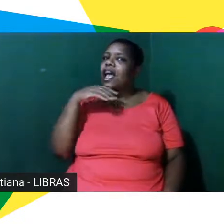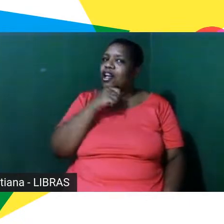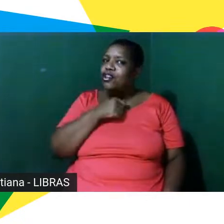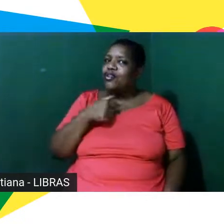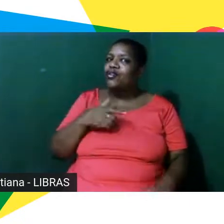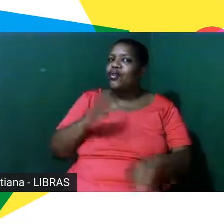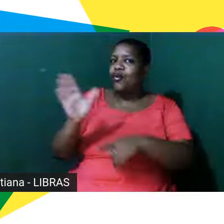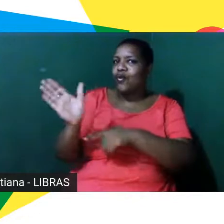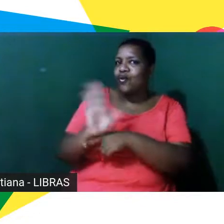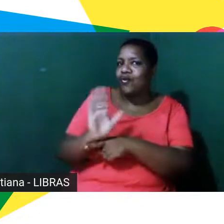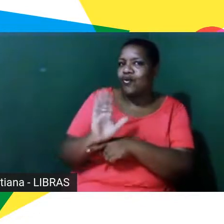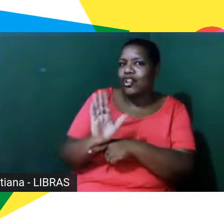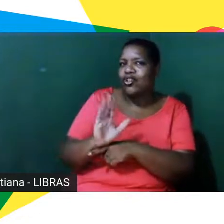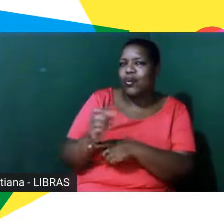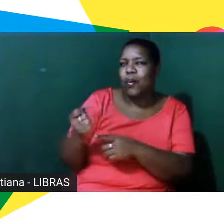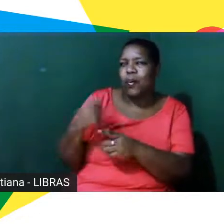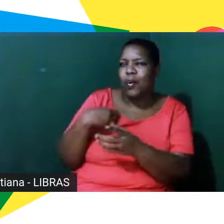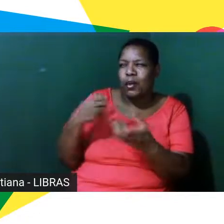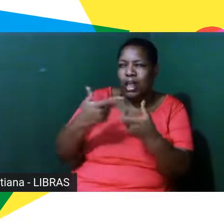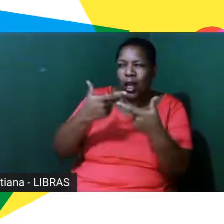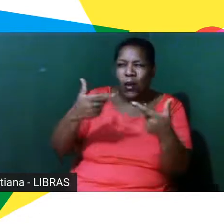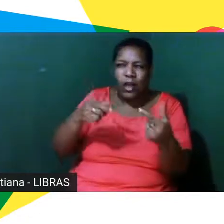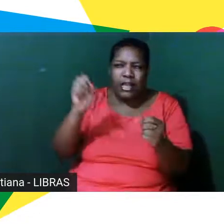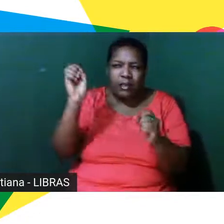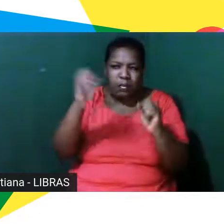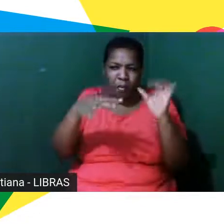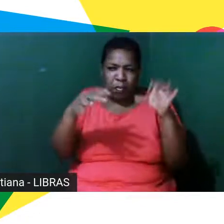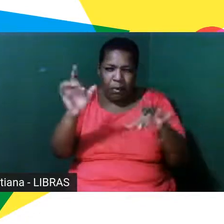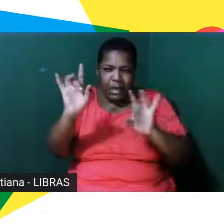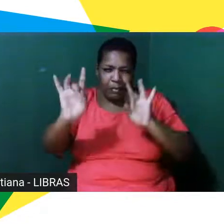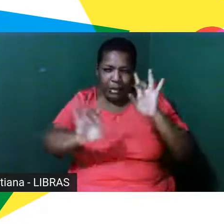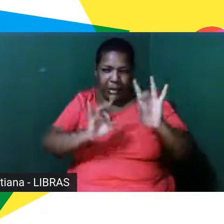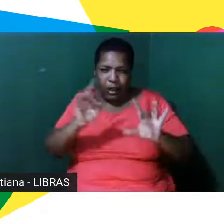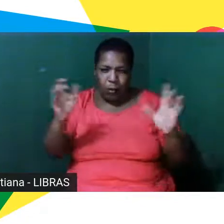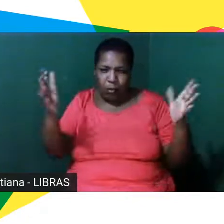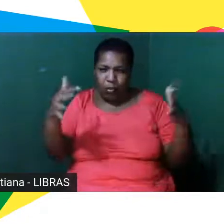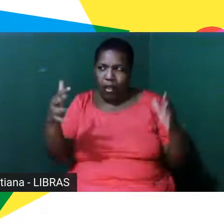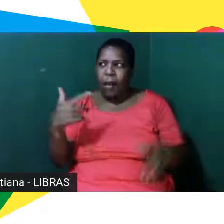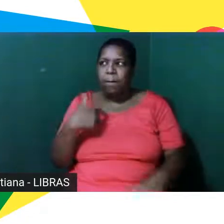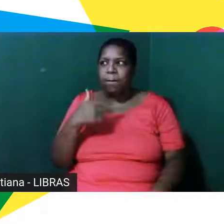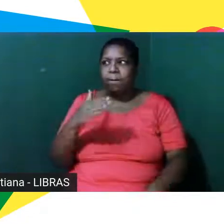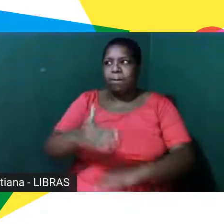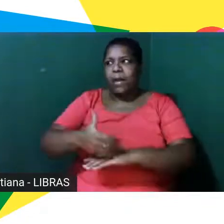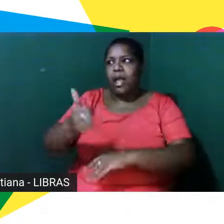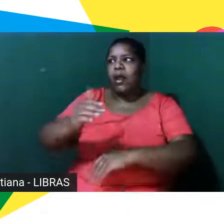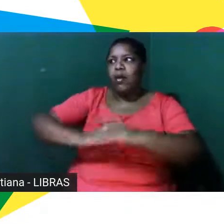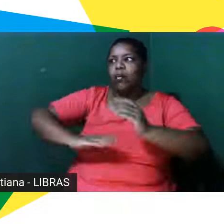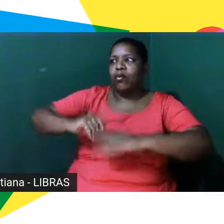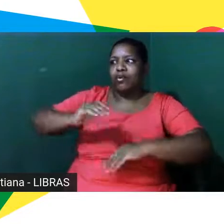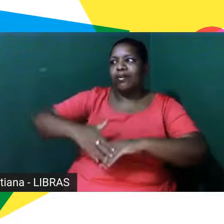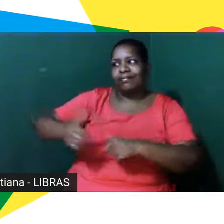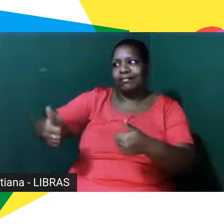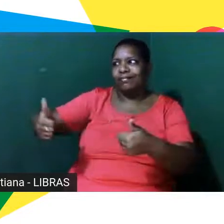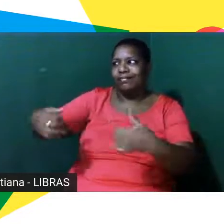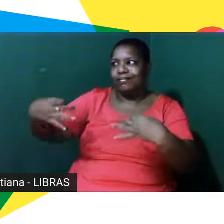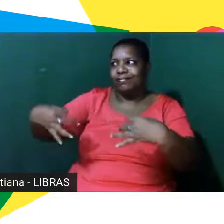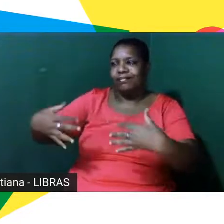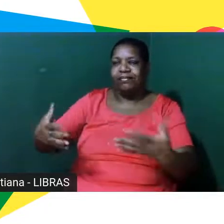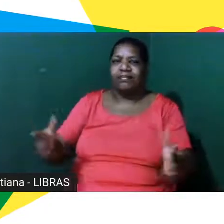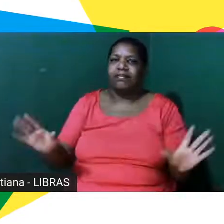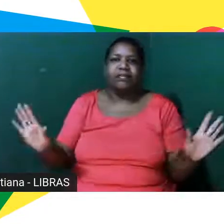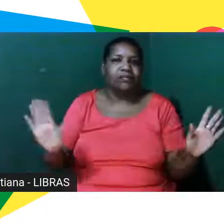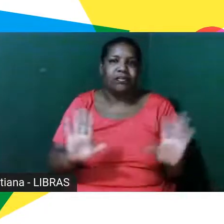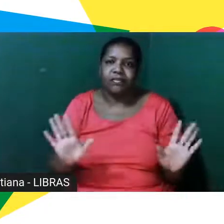vídeo com muita coisa em cima ele vai aparecer mais profissional e vai aparecer melhor e vai aparecer isso aí